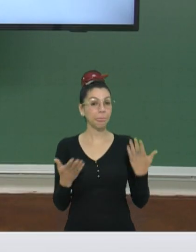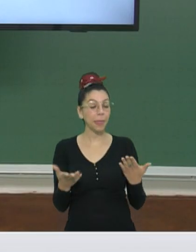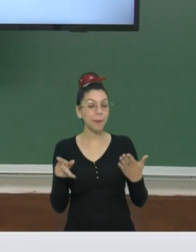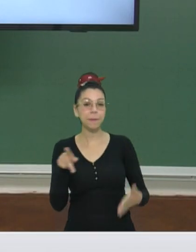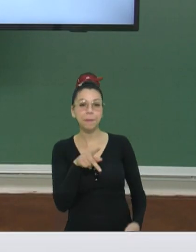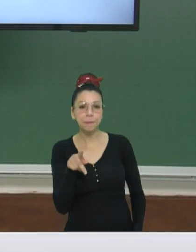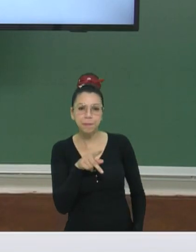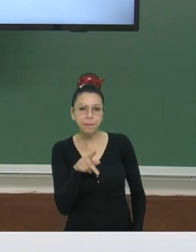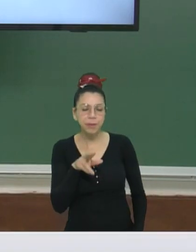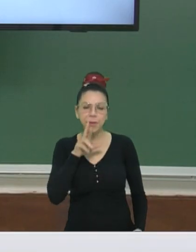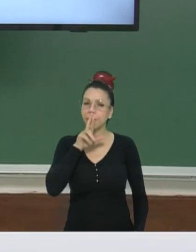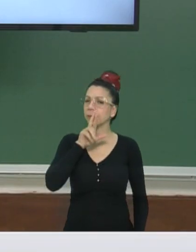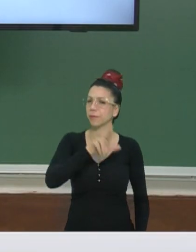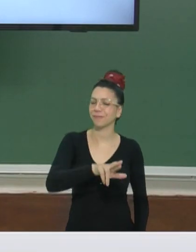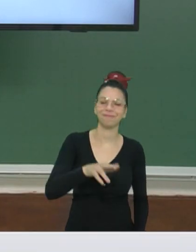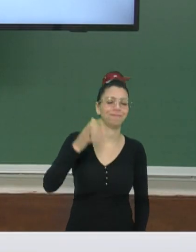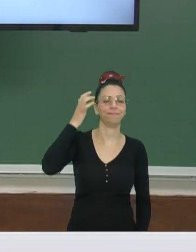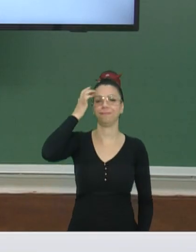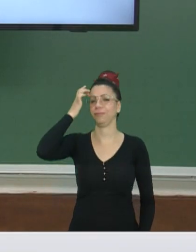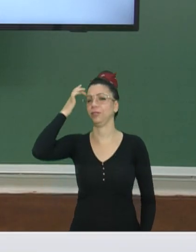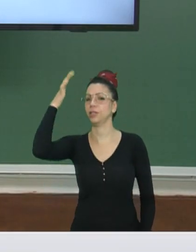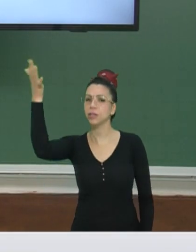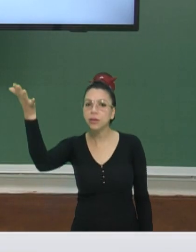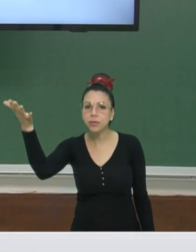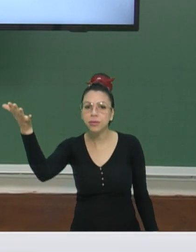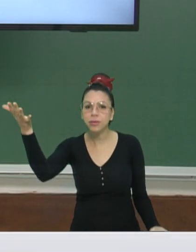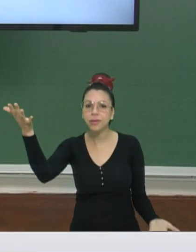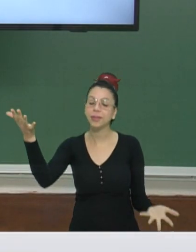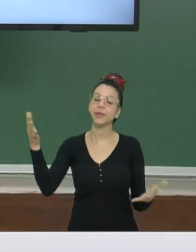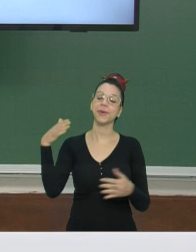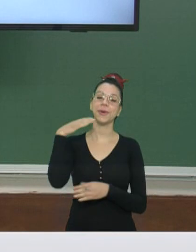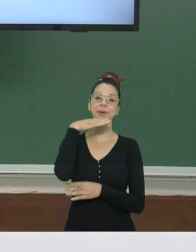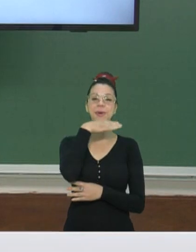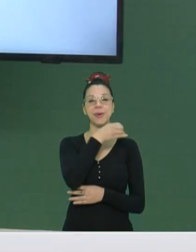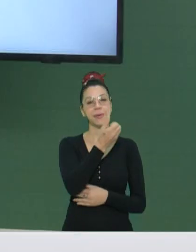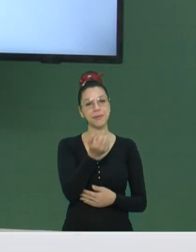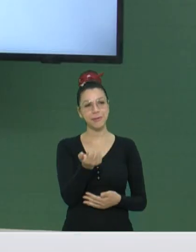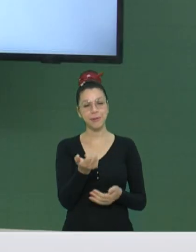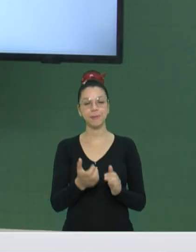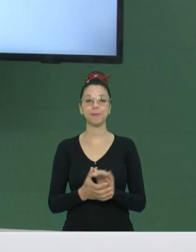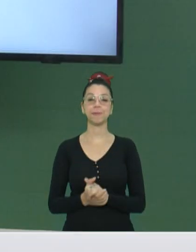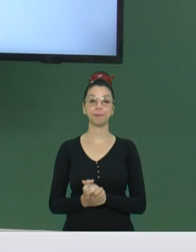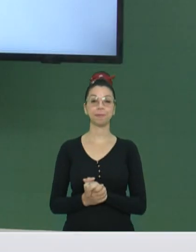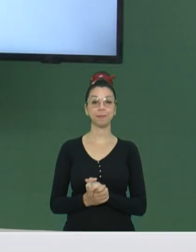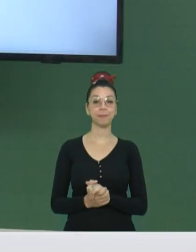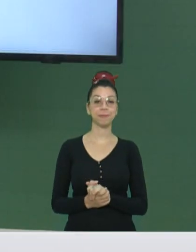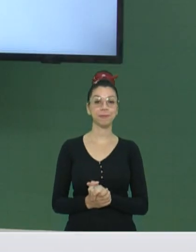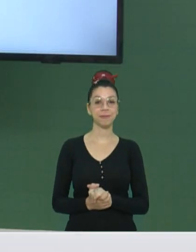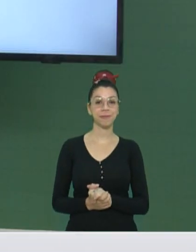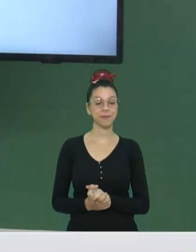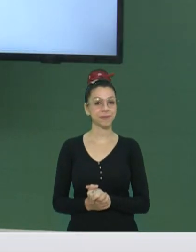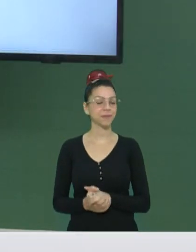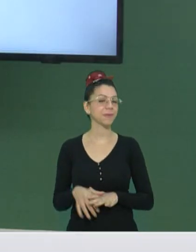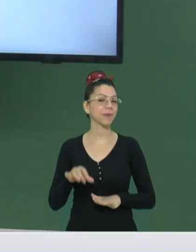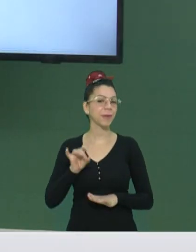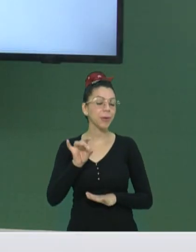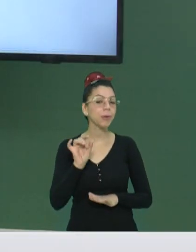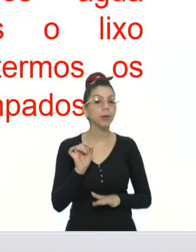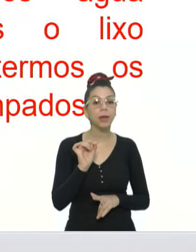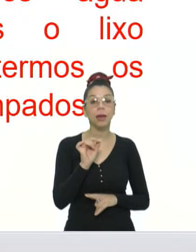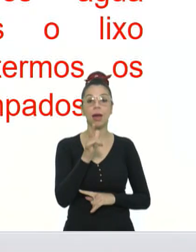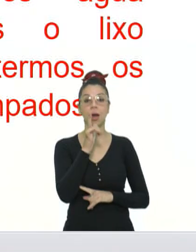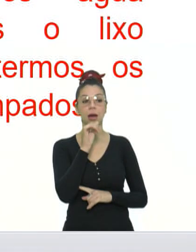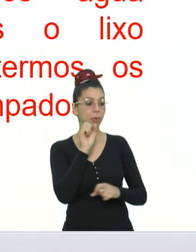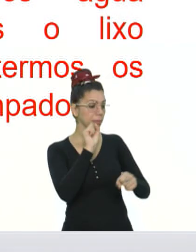Professora, resposta muito fácil, claro. Nós temos que fazer o quê? Não deixarmos água